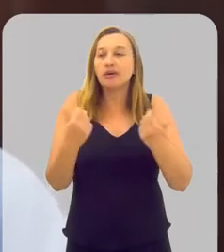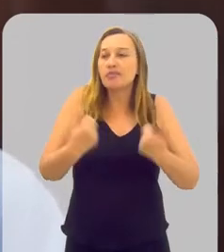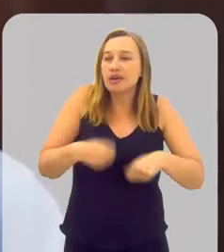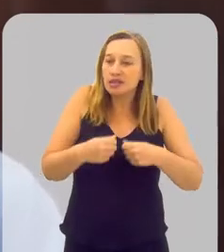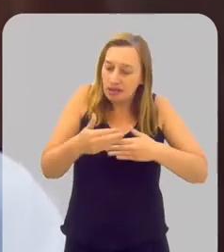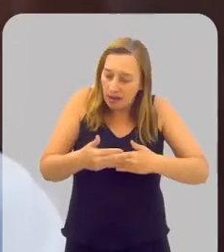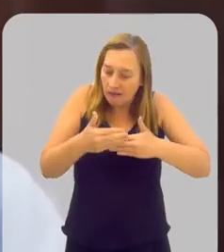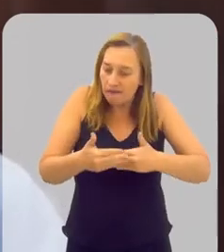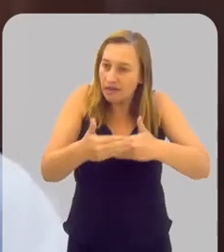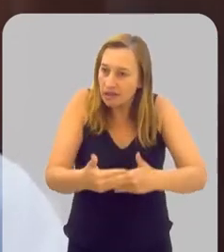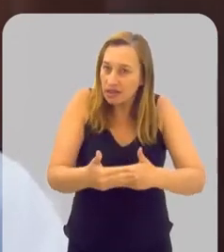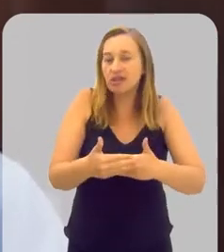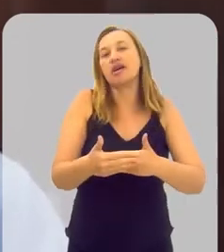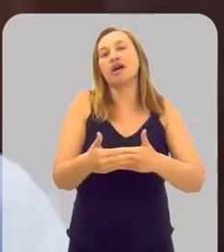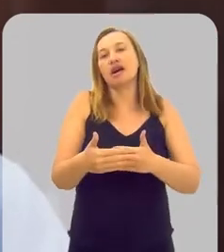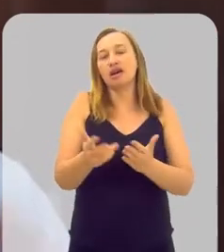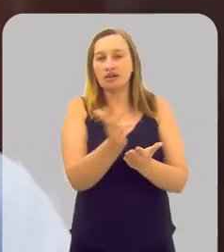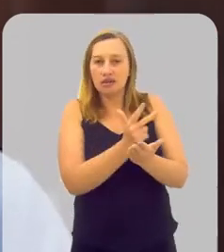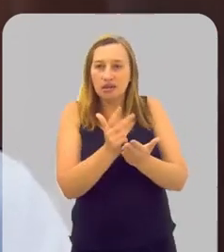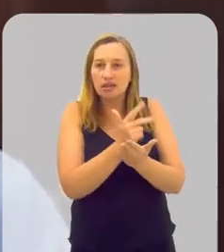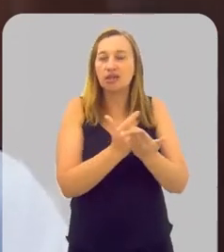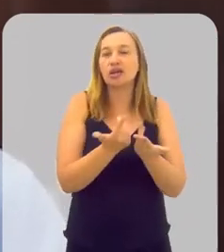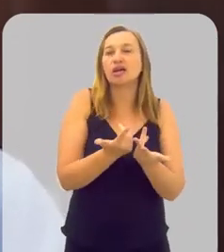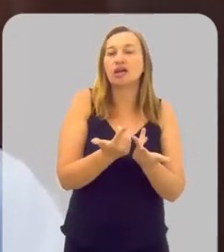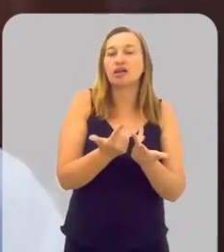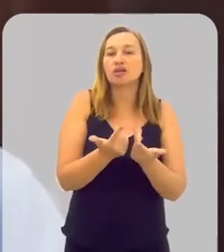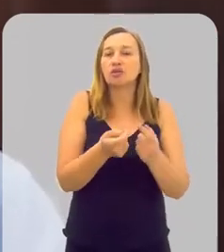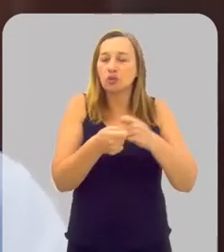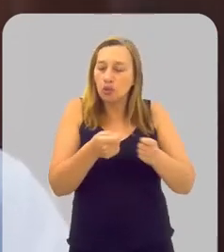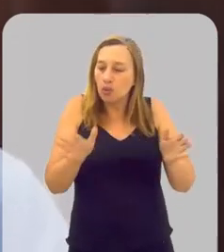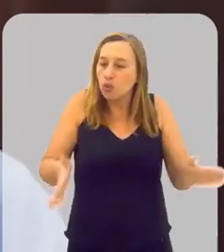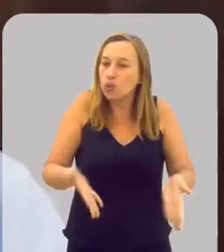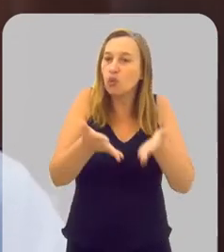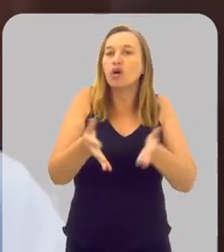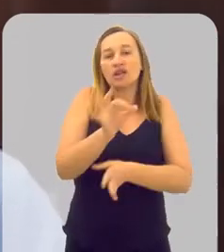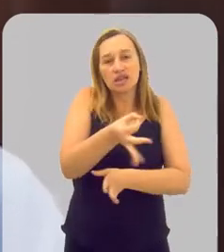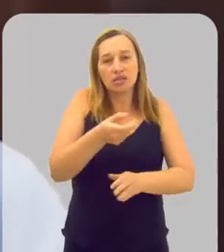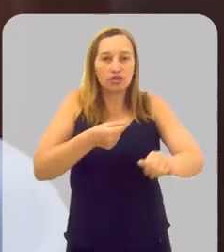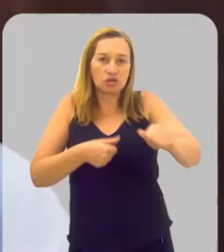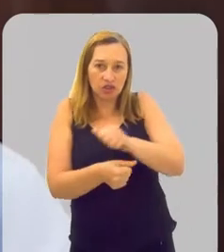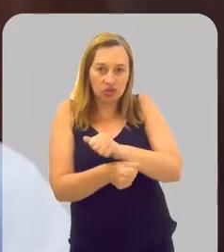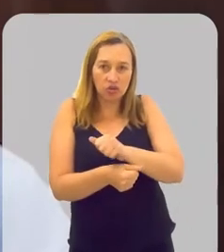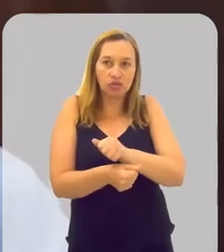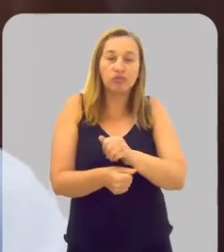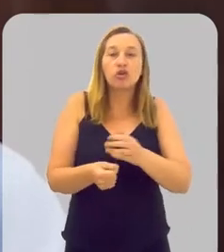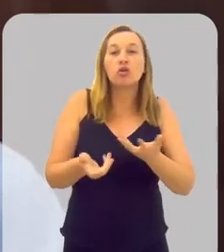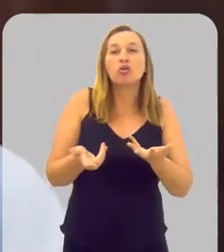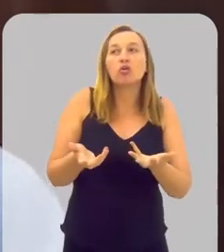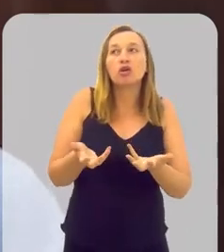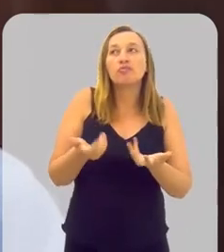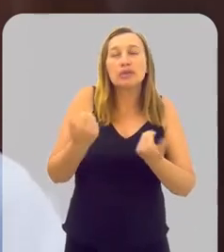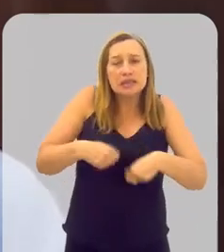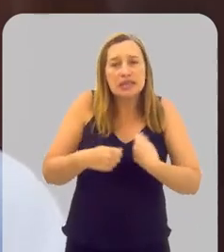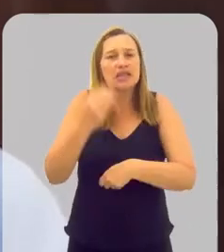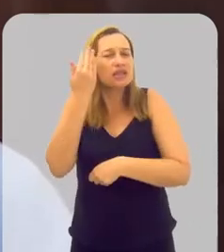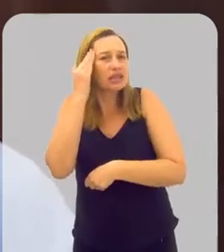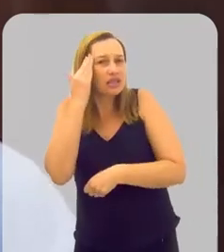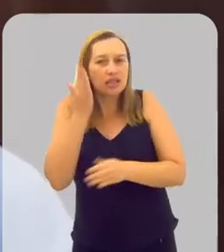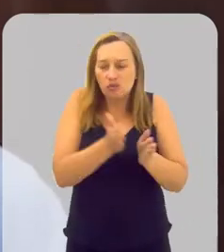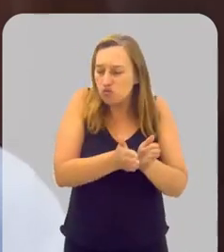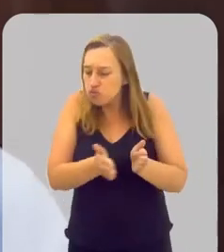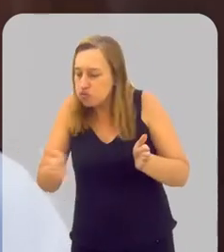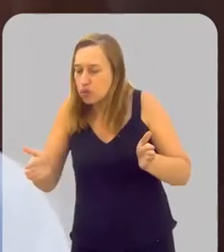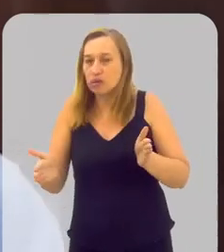e a gente percebe que a gente precisa avançar em desenhar aquele arcabouço regulatório que vai estimular de fato os investimentos. O que a gente tem